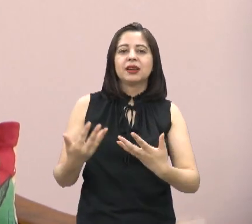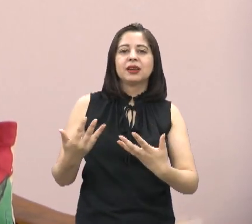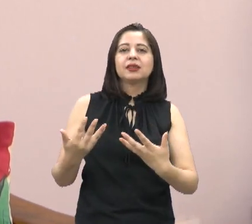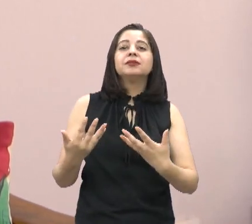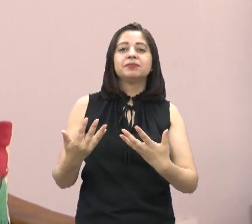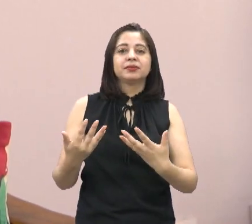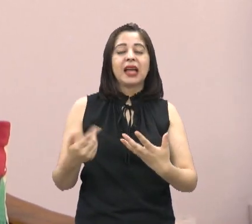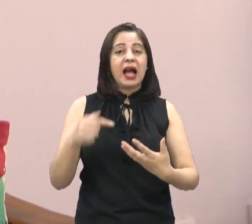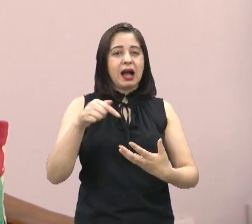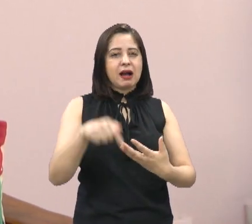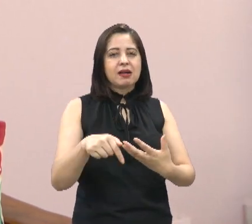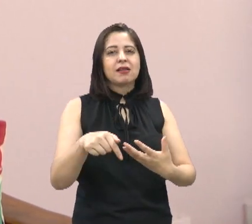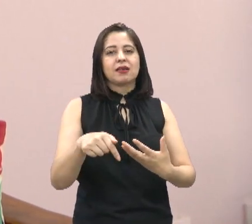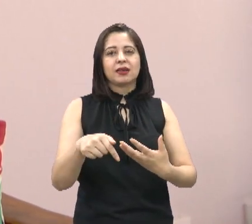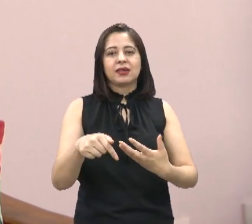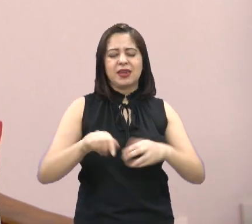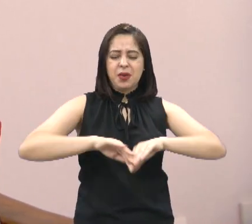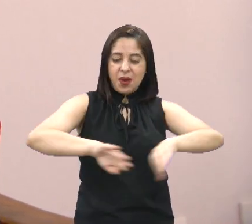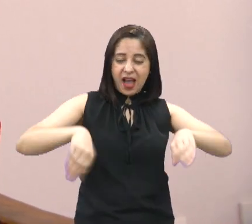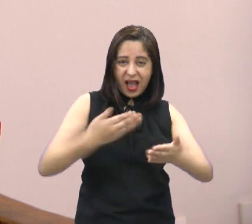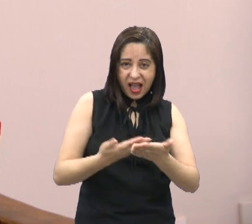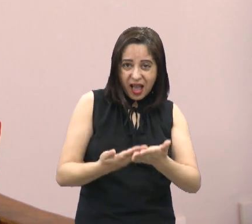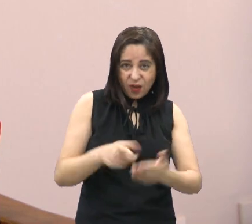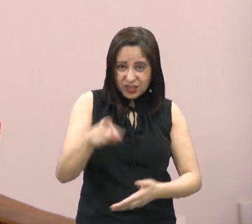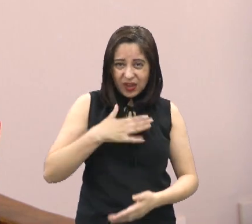piscina. É ótimo. Você gosta?